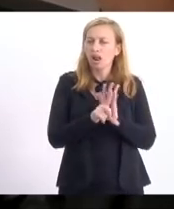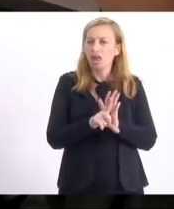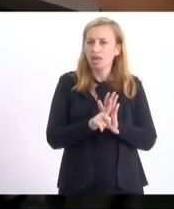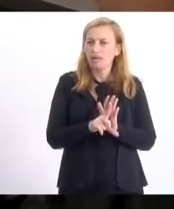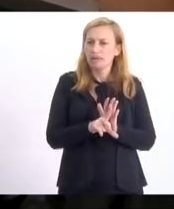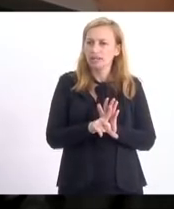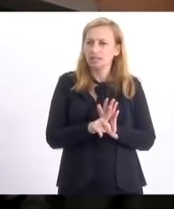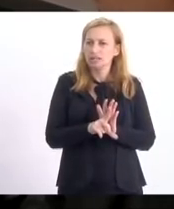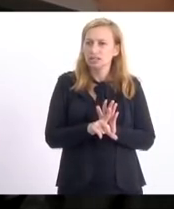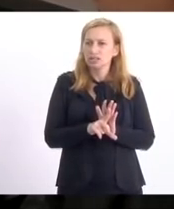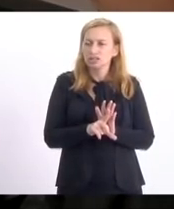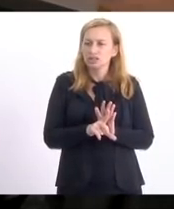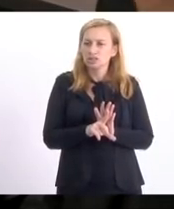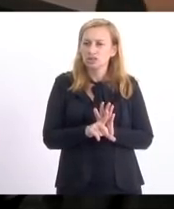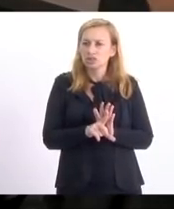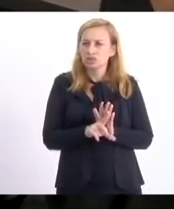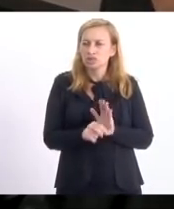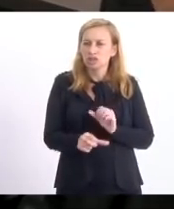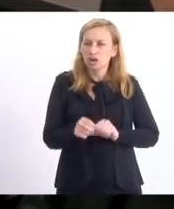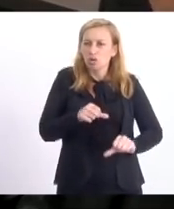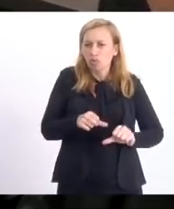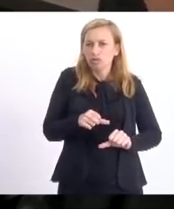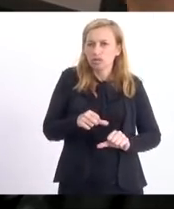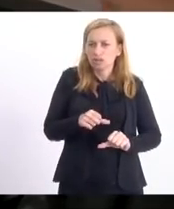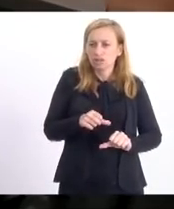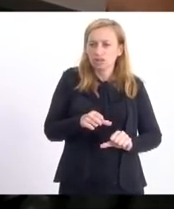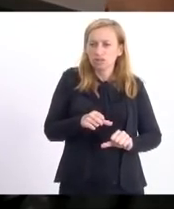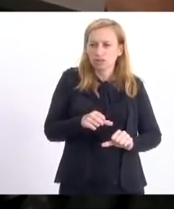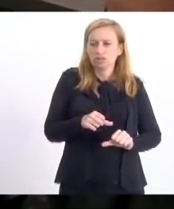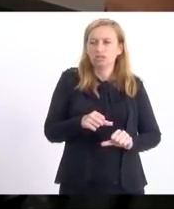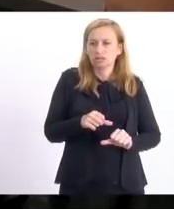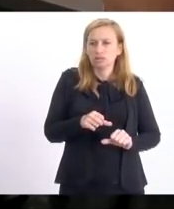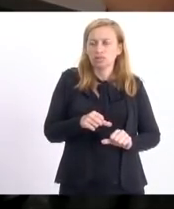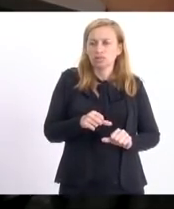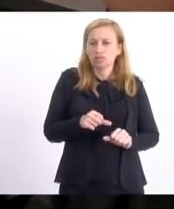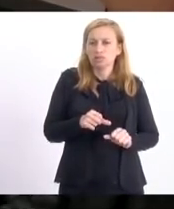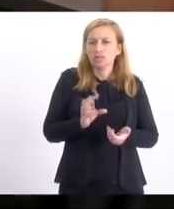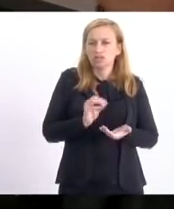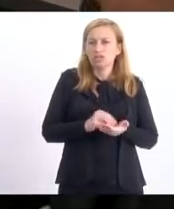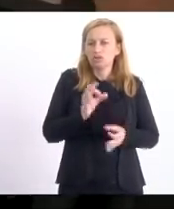que reitera uma distorção, que reitera uma injustiça com os praças.